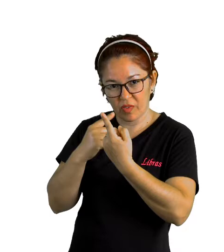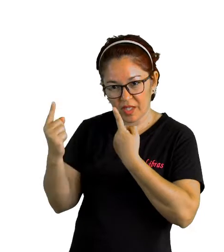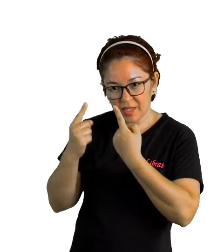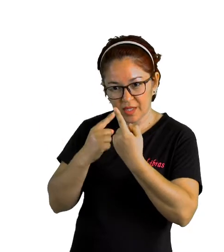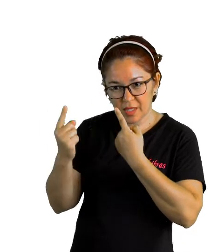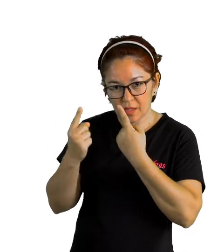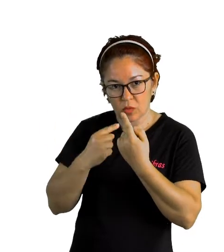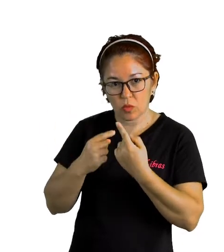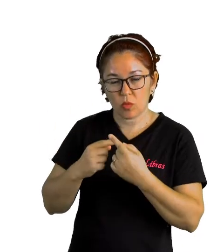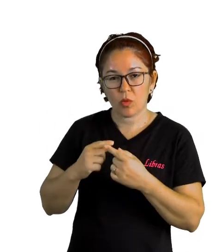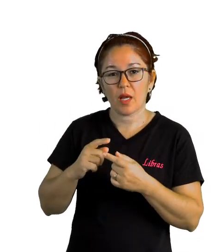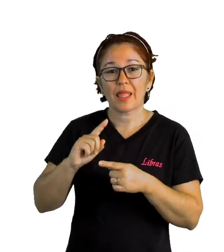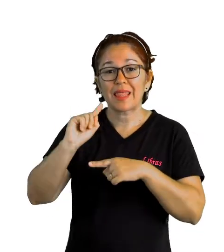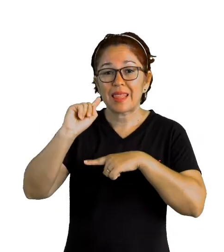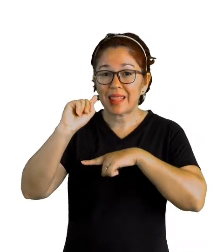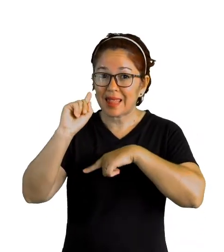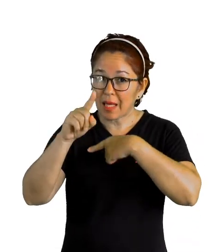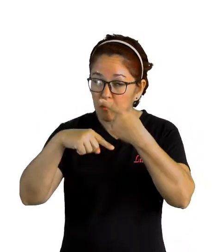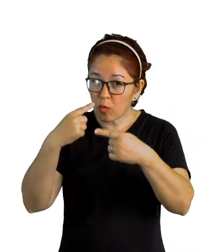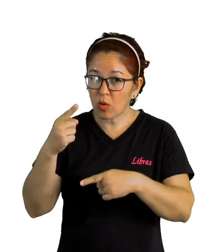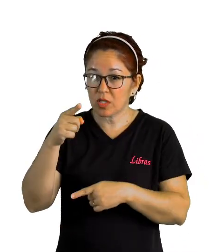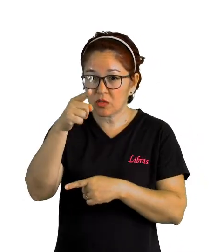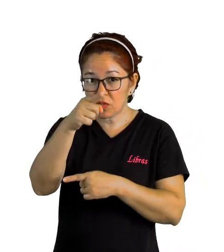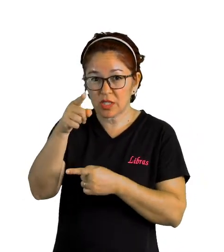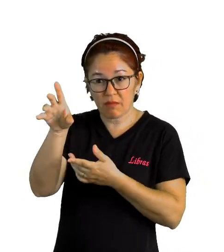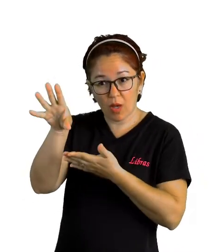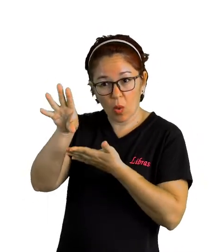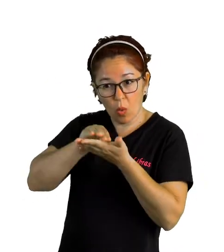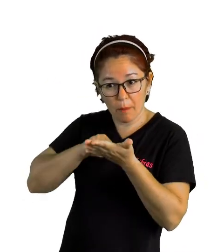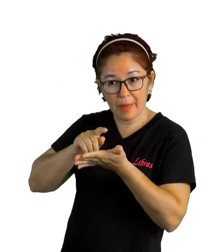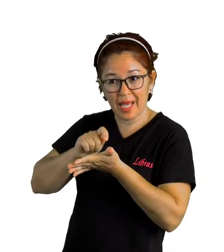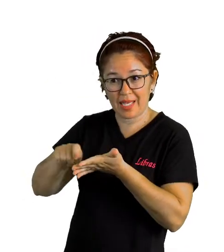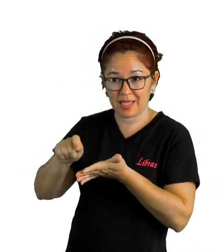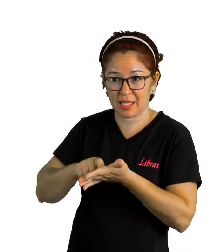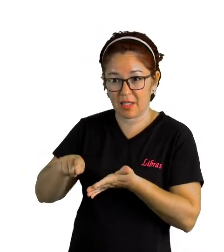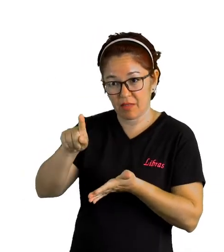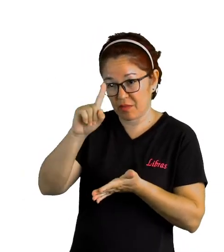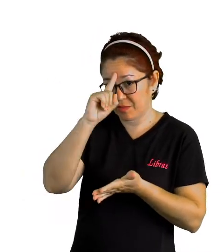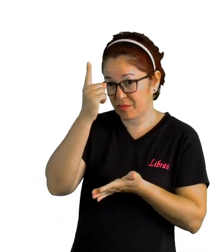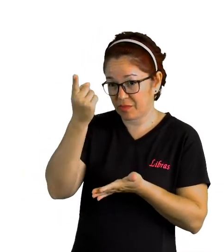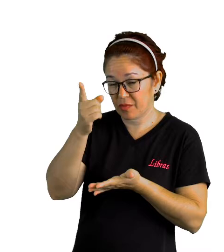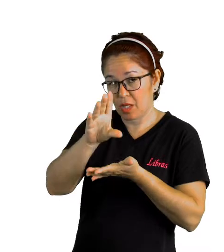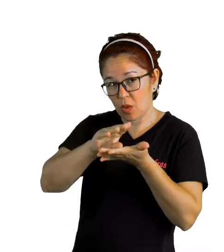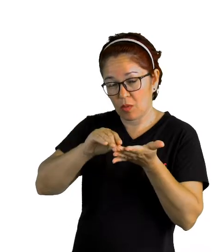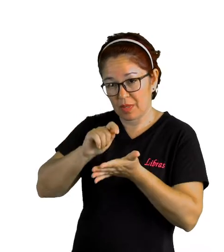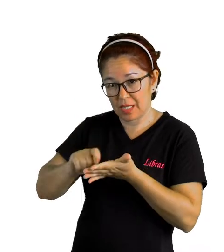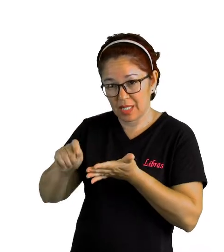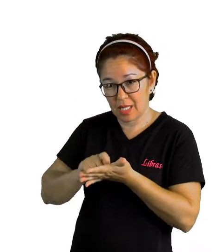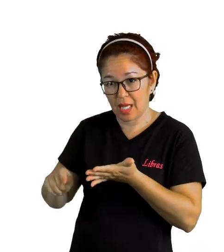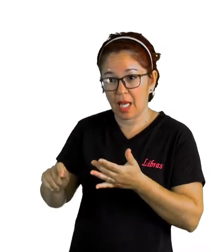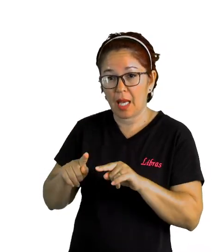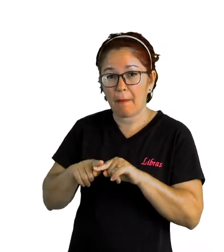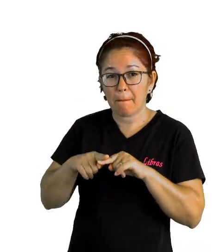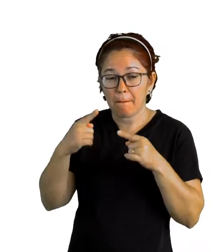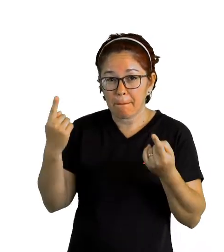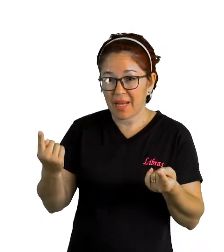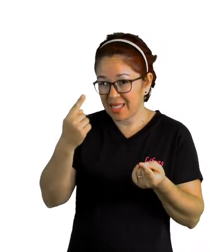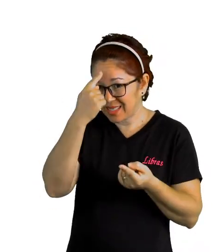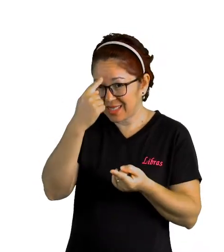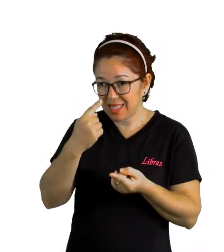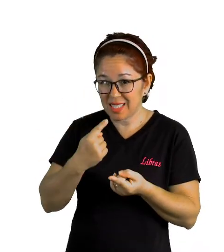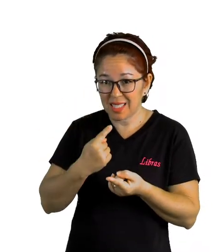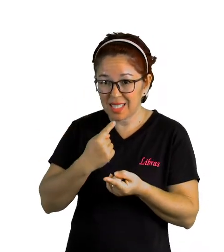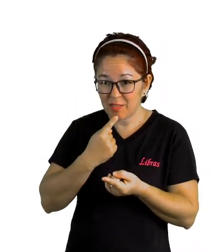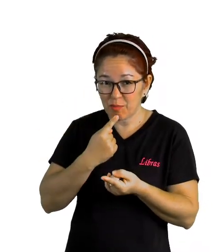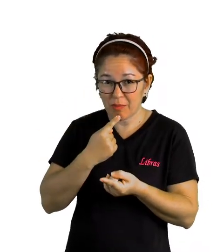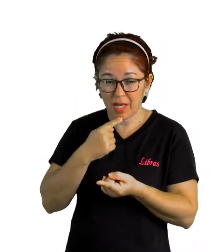imagens e balões de fala, num texto corrido no discurso direto, criando